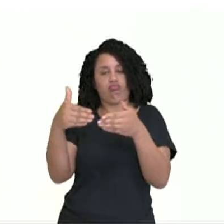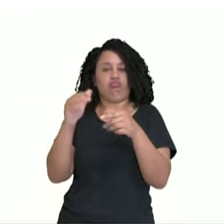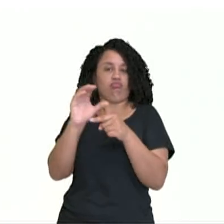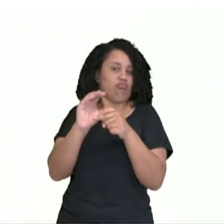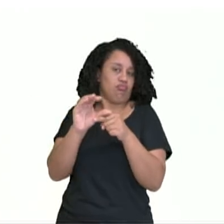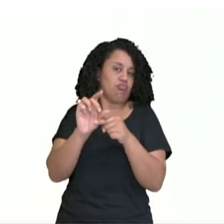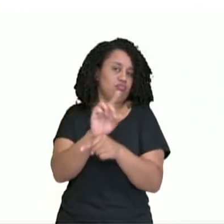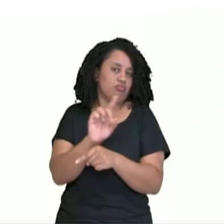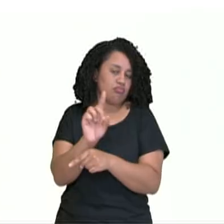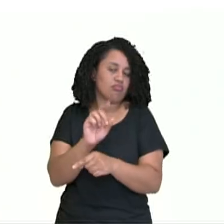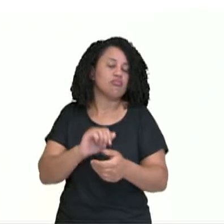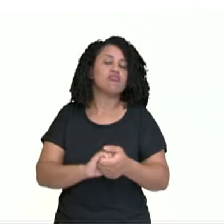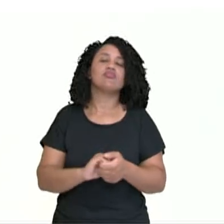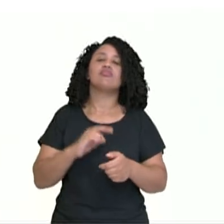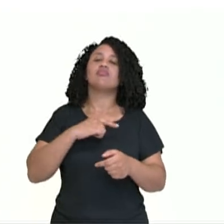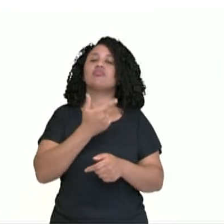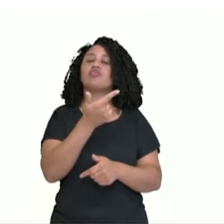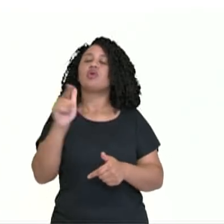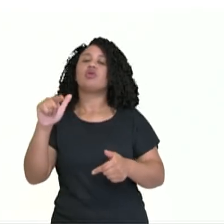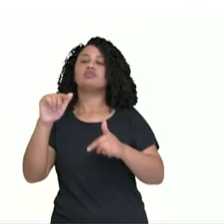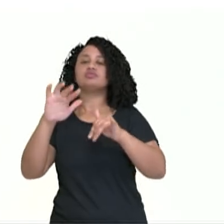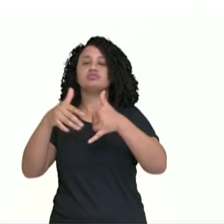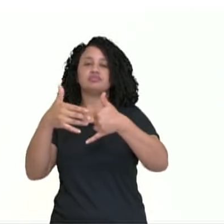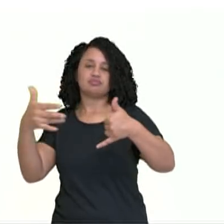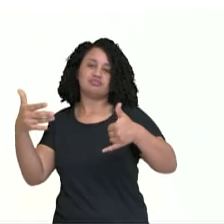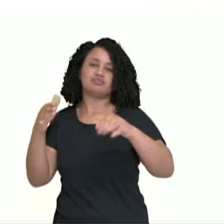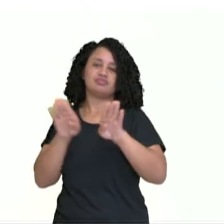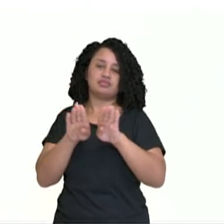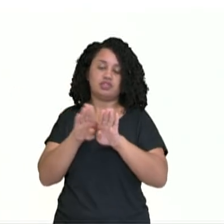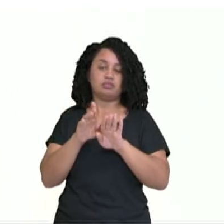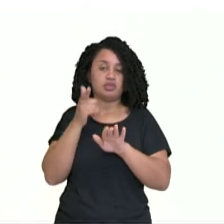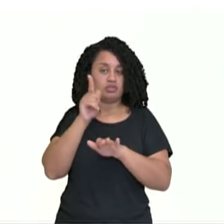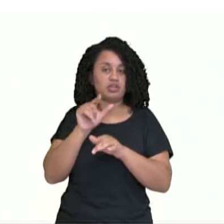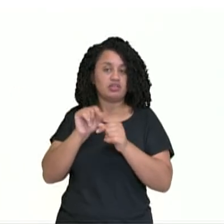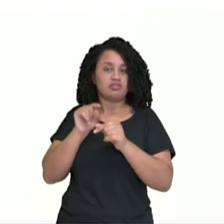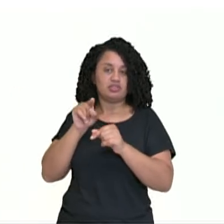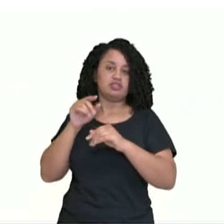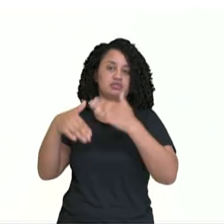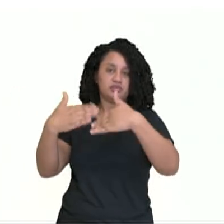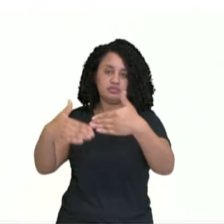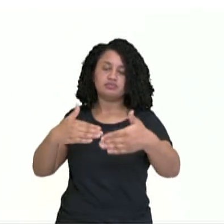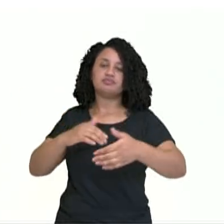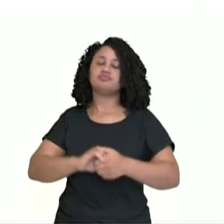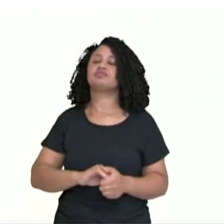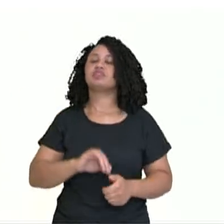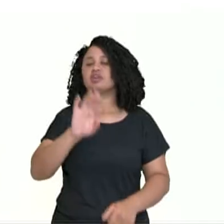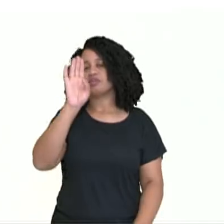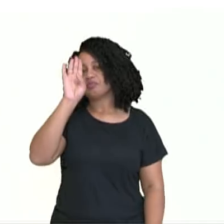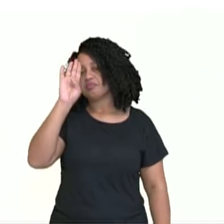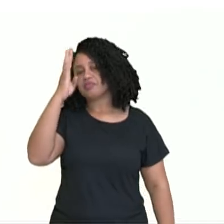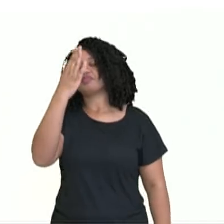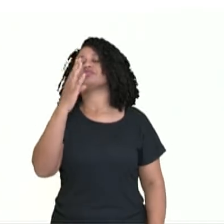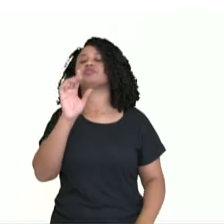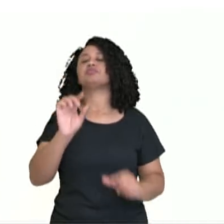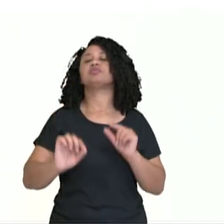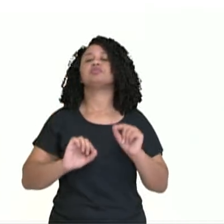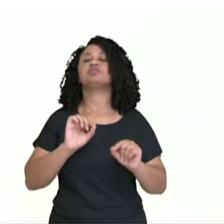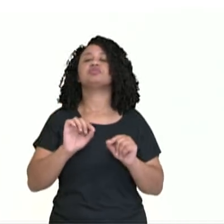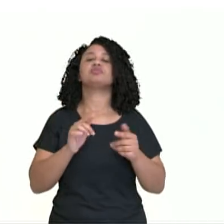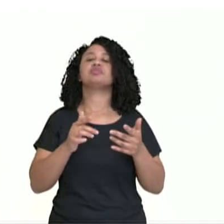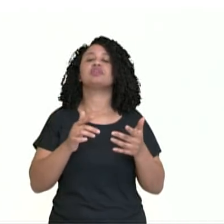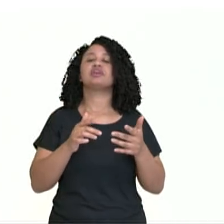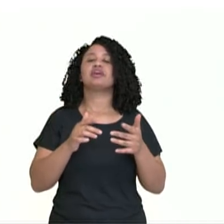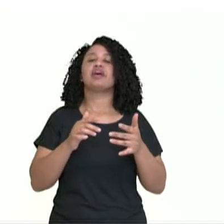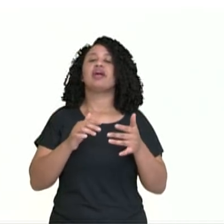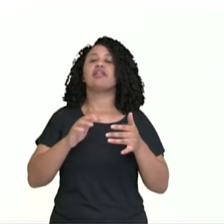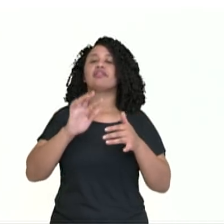de carbono. Outros elementos também fazem hibridização, principalmente aquele povo do meio